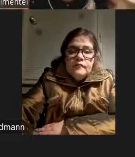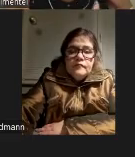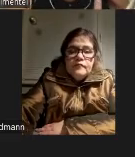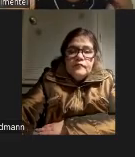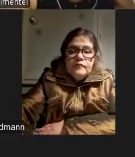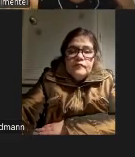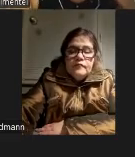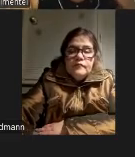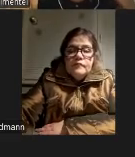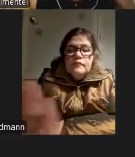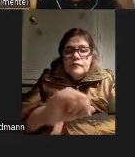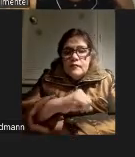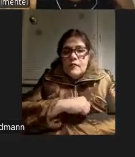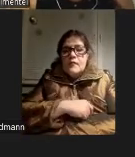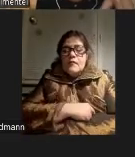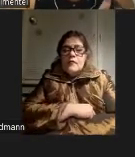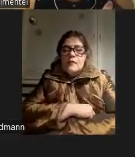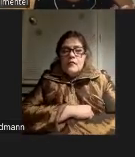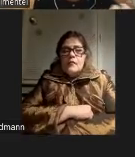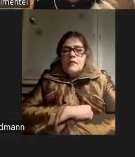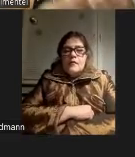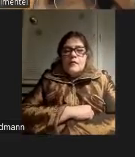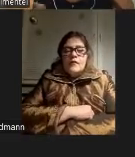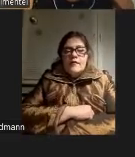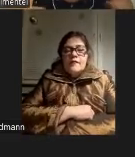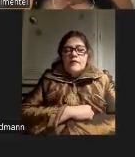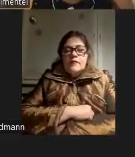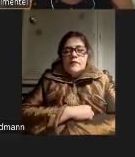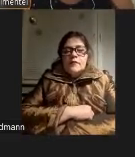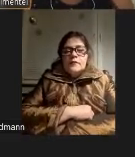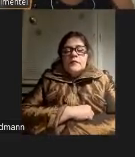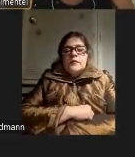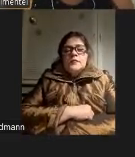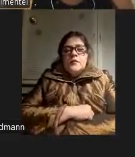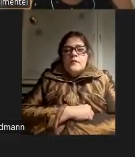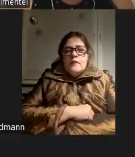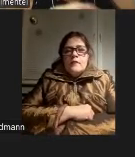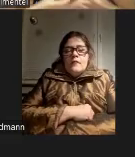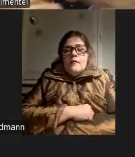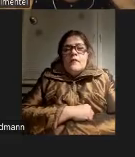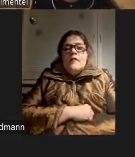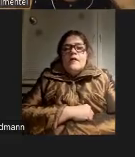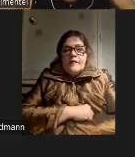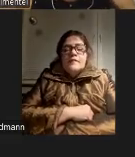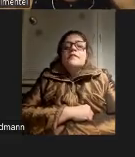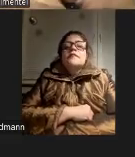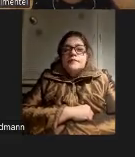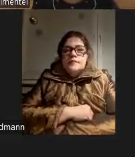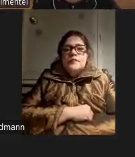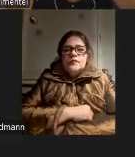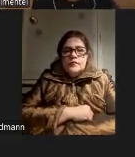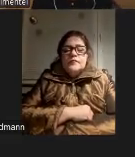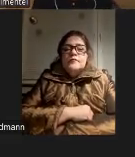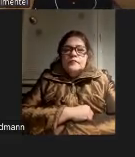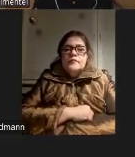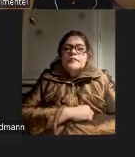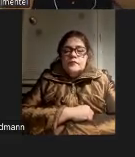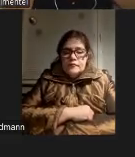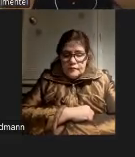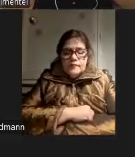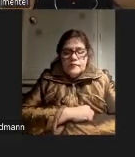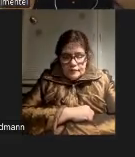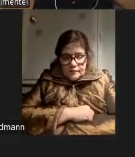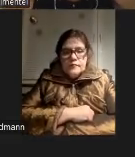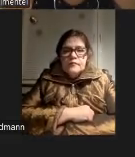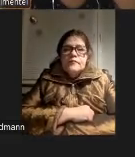de gravidade dessa, né, desse, não pode ser subdiagnosticada. Eu digo que é criminoso esse subdiagnóstico da